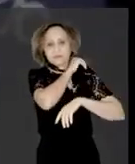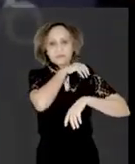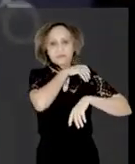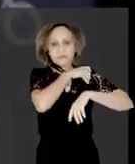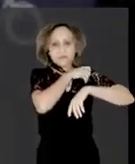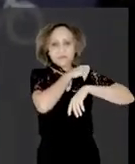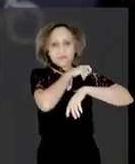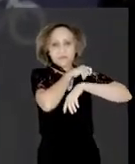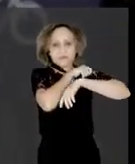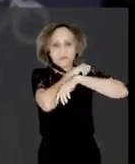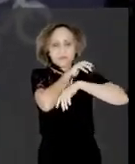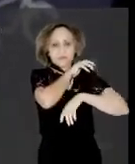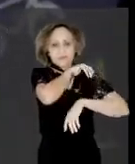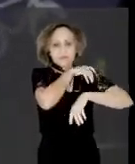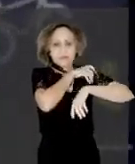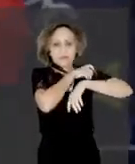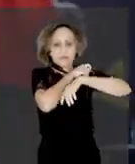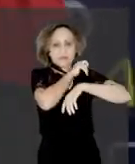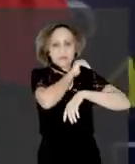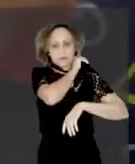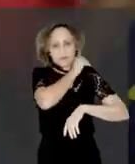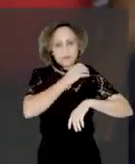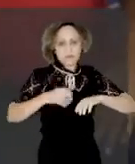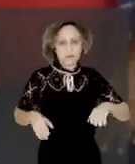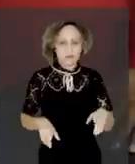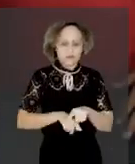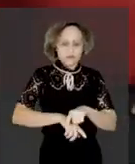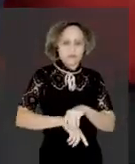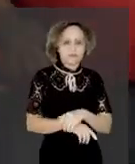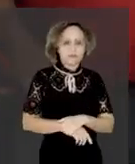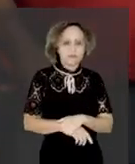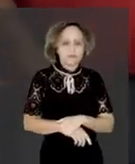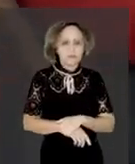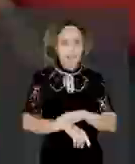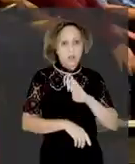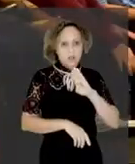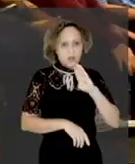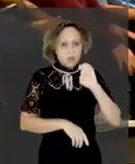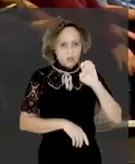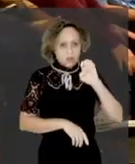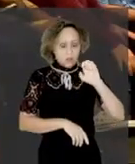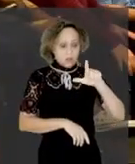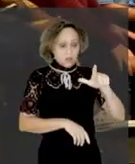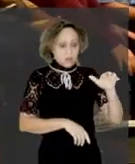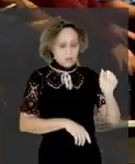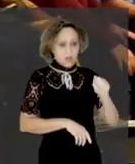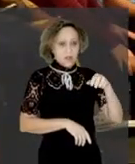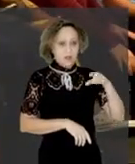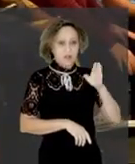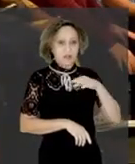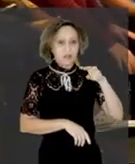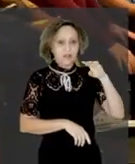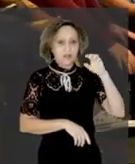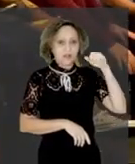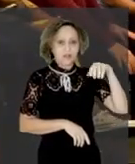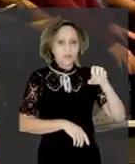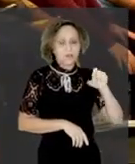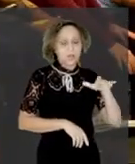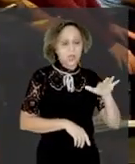Deixa eu convidar também para fazer parte aqui da nossa mesa o companheiro